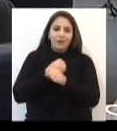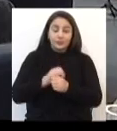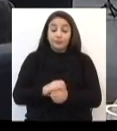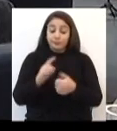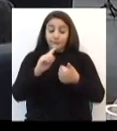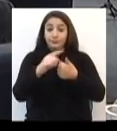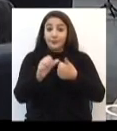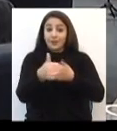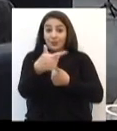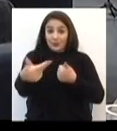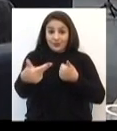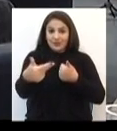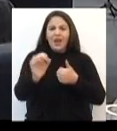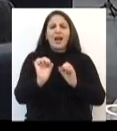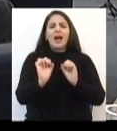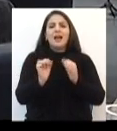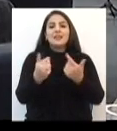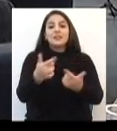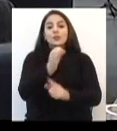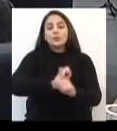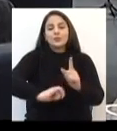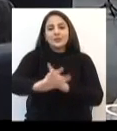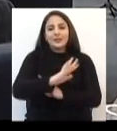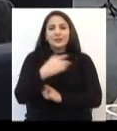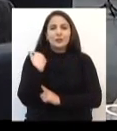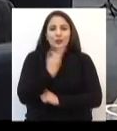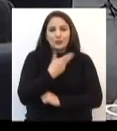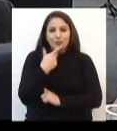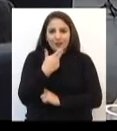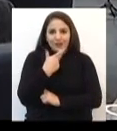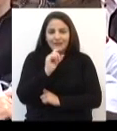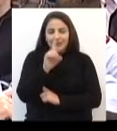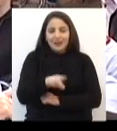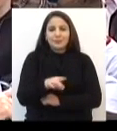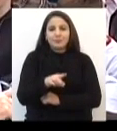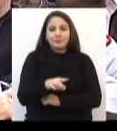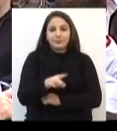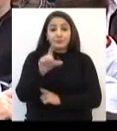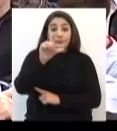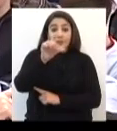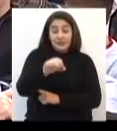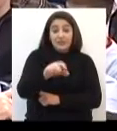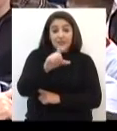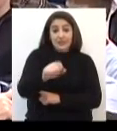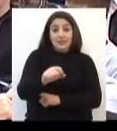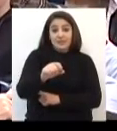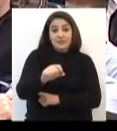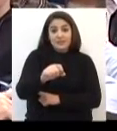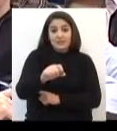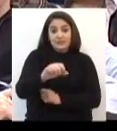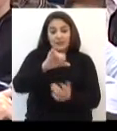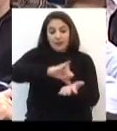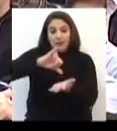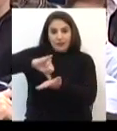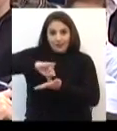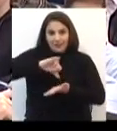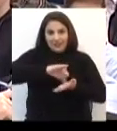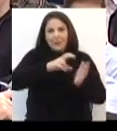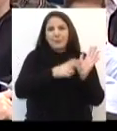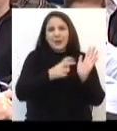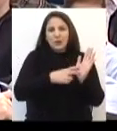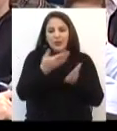Uma delas é umas ações sociais que nós denominamos, onde as 10 unidades de atendimento